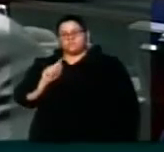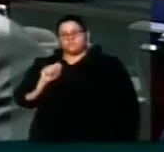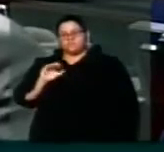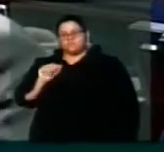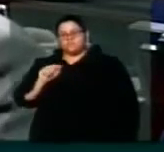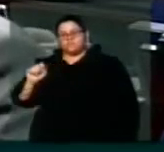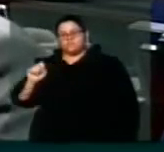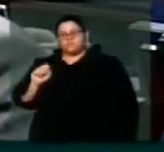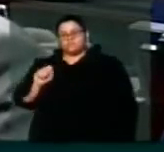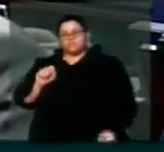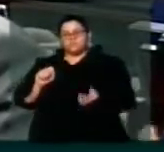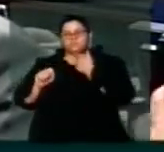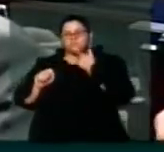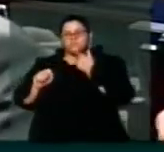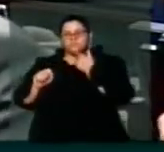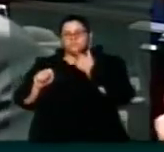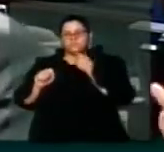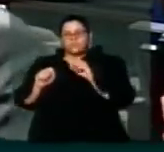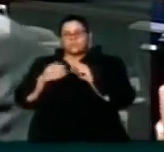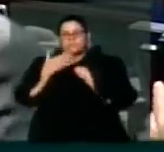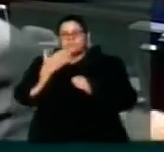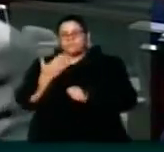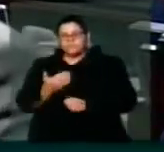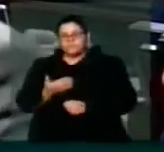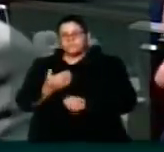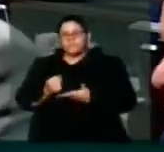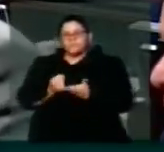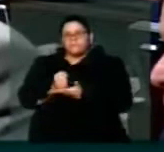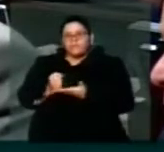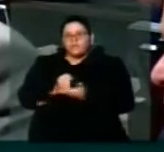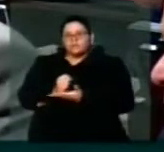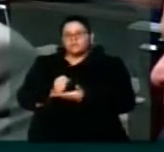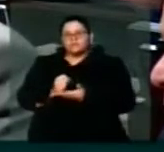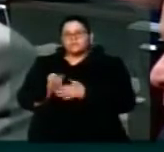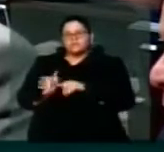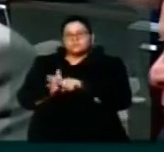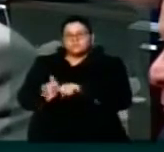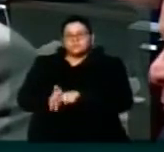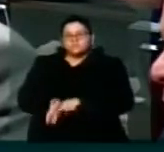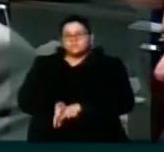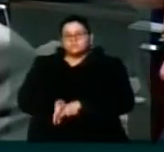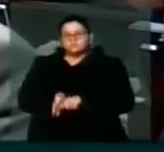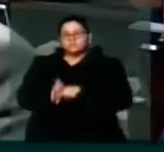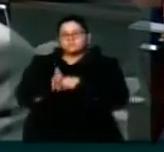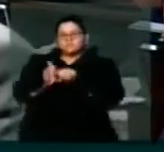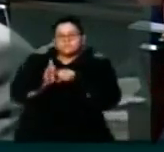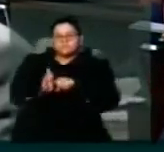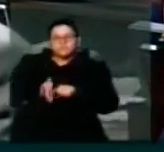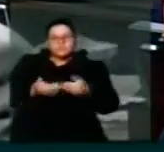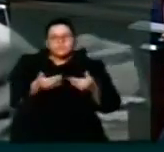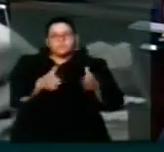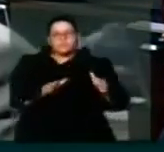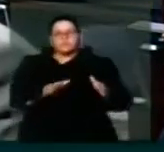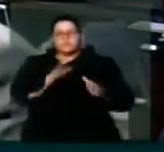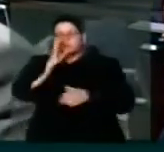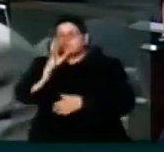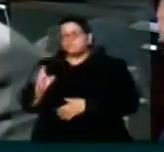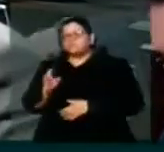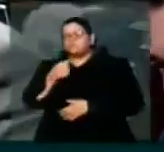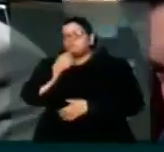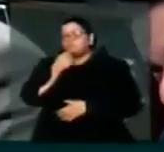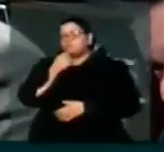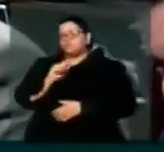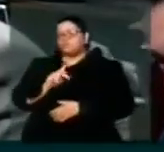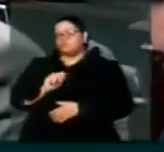Vossa Excelência e ao relator, base do inquérito de investigação, baseou na delação, na abertura do inquérito da delação do senhor Paulo